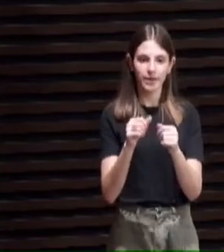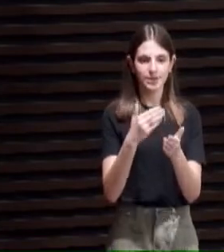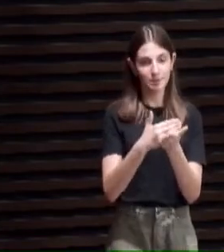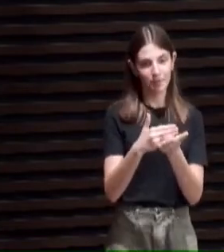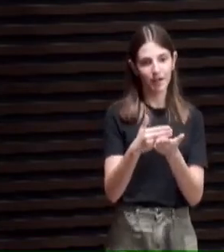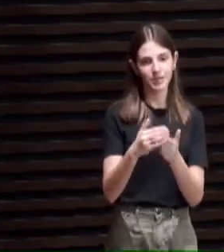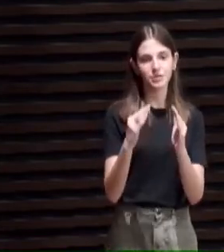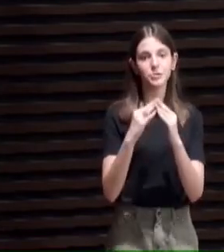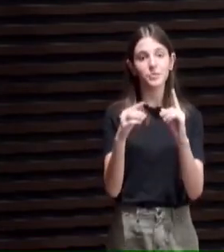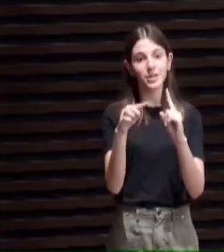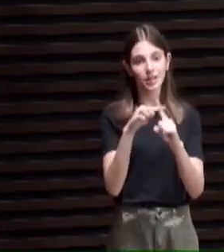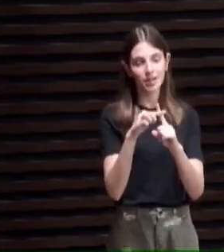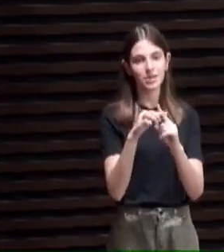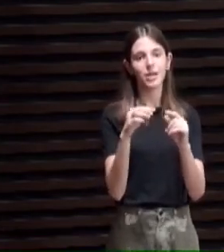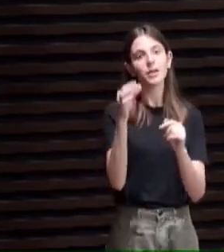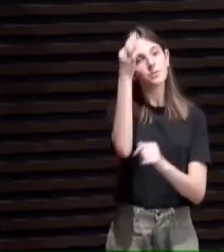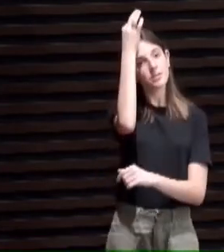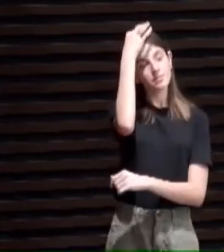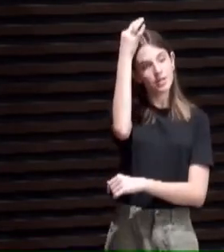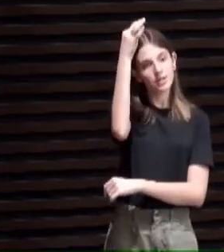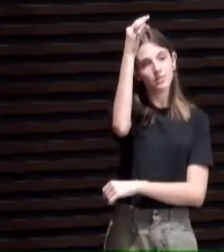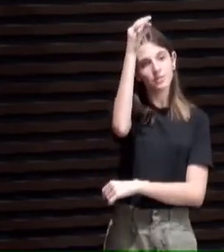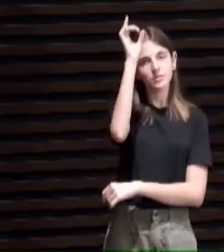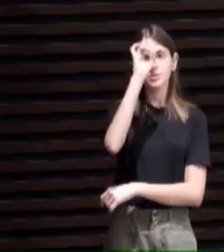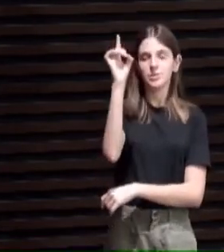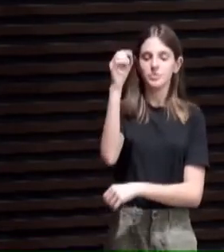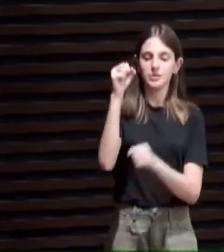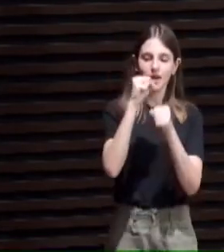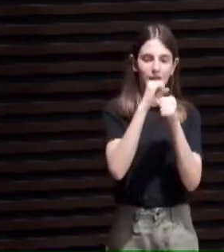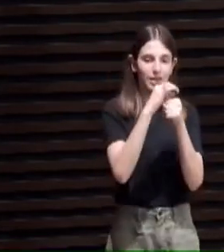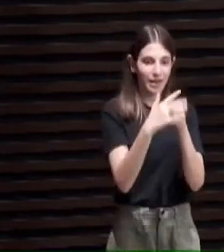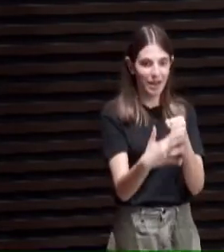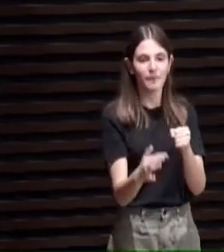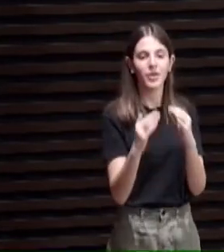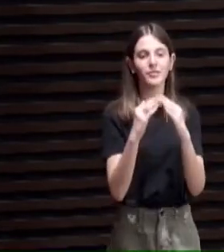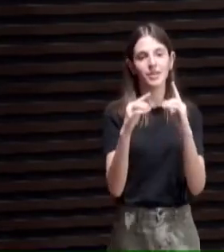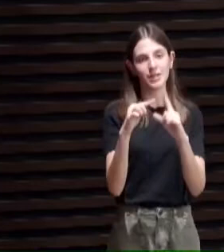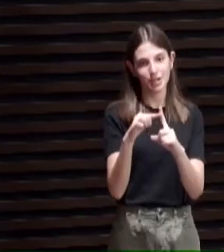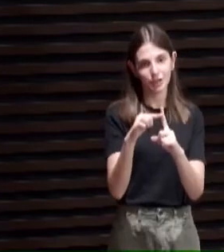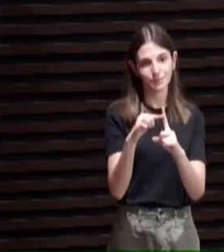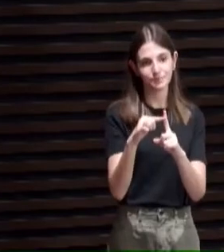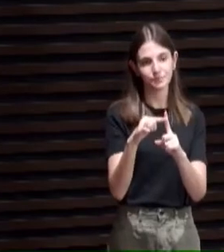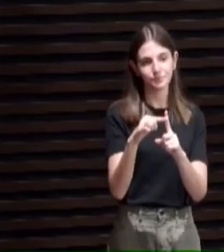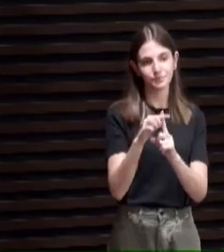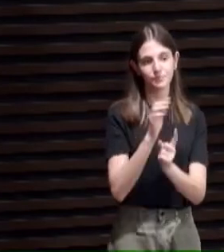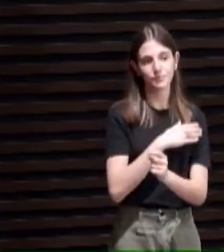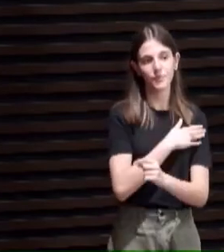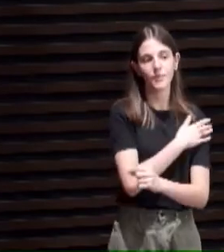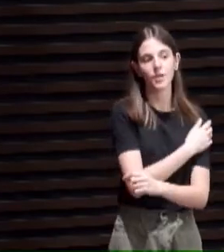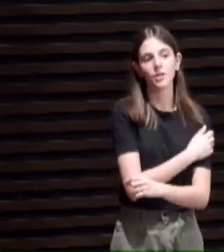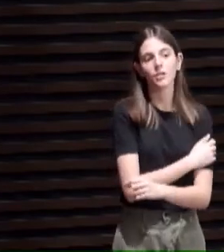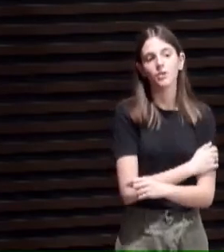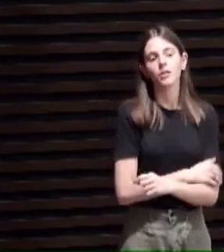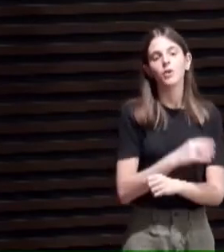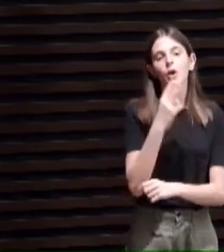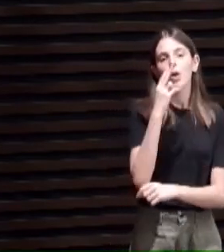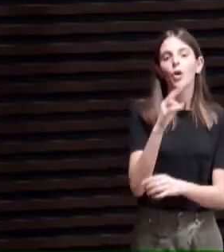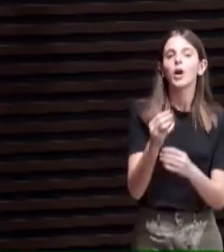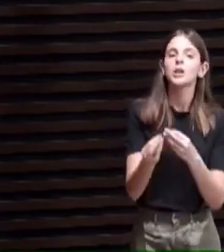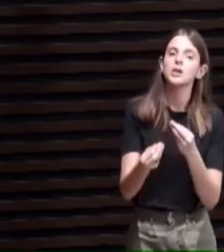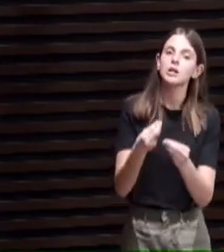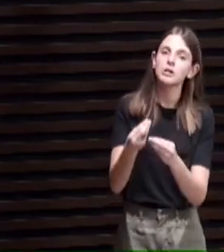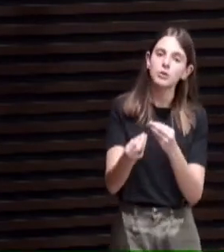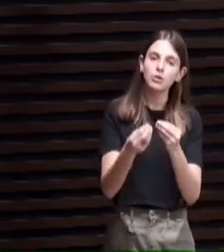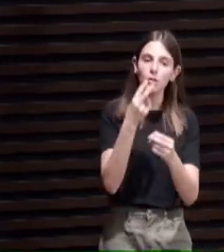porque o Espírito de Deus está sendo derramado numa igreja. Veja, olha como essa visão ela é